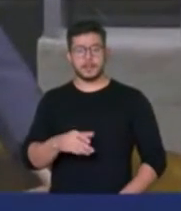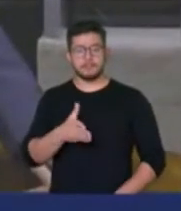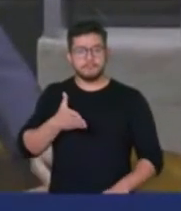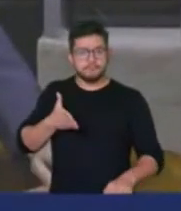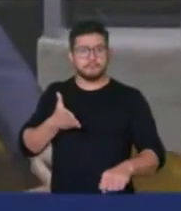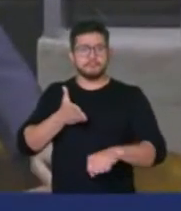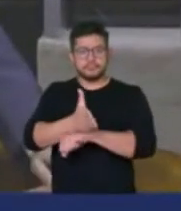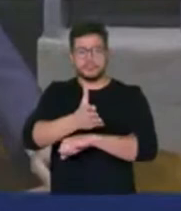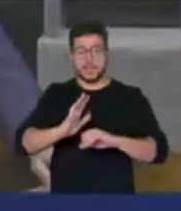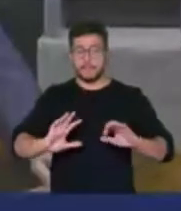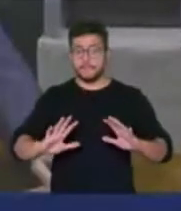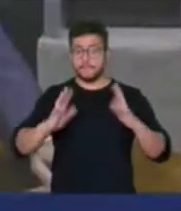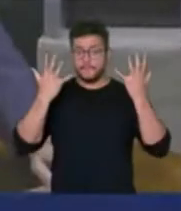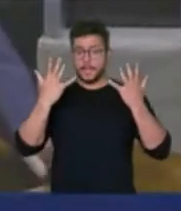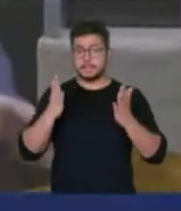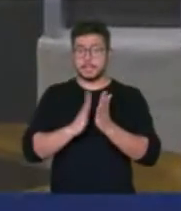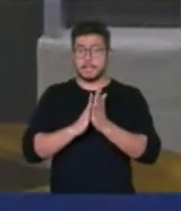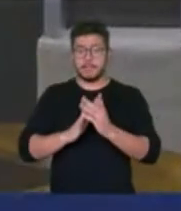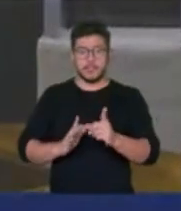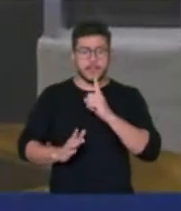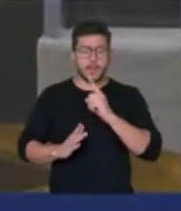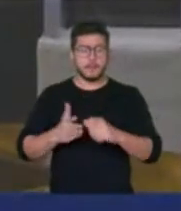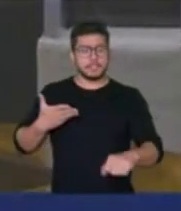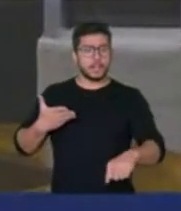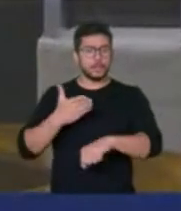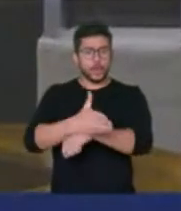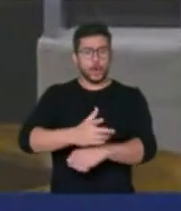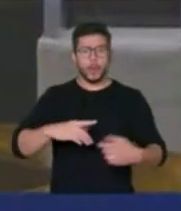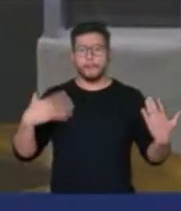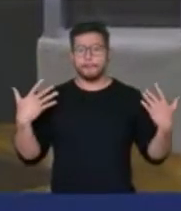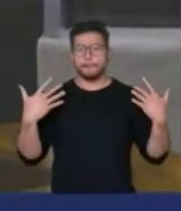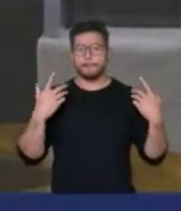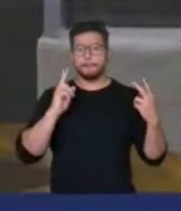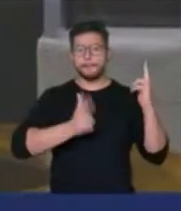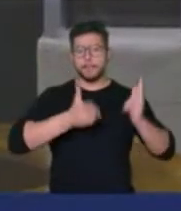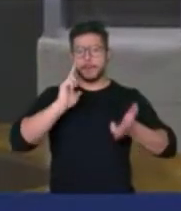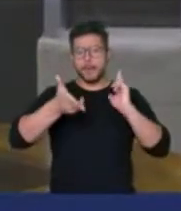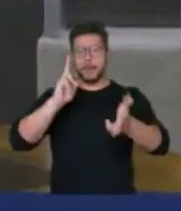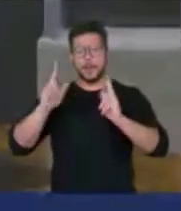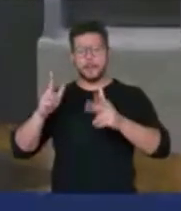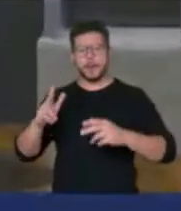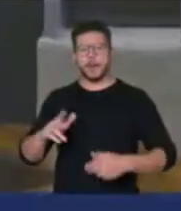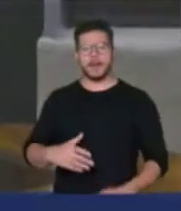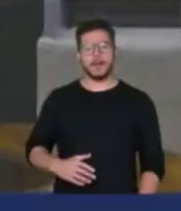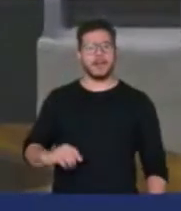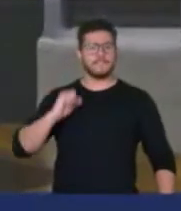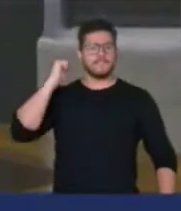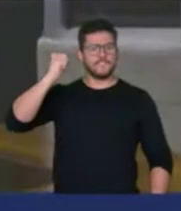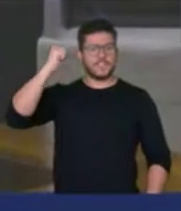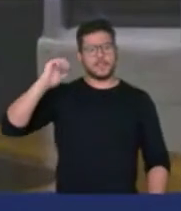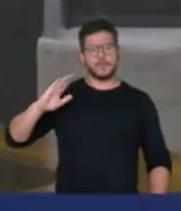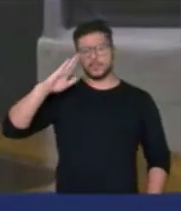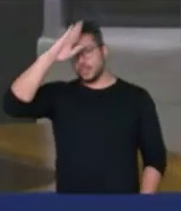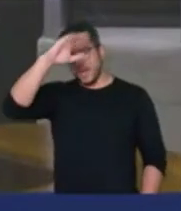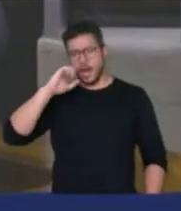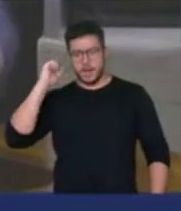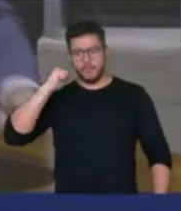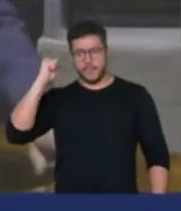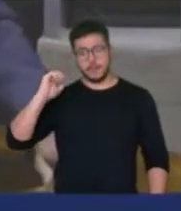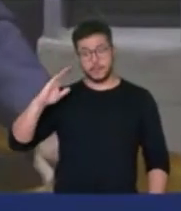Marcelo, atirando e gritando: aqui é Bolsonaro. Esse é o clima de